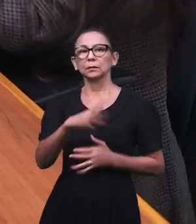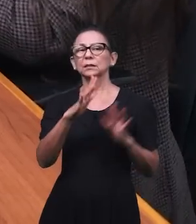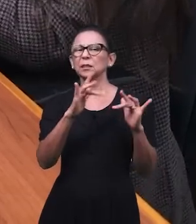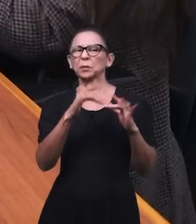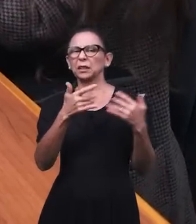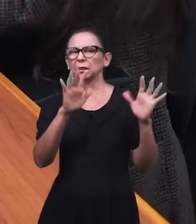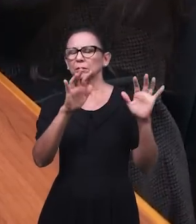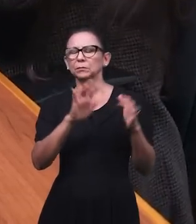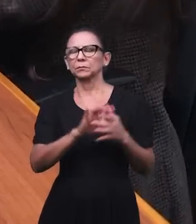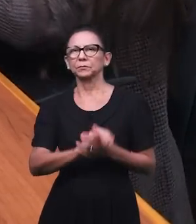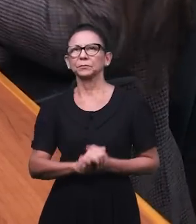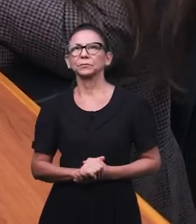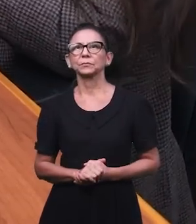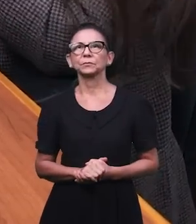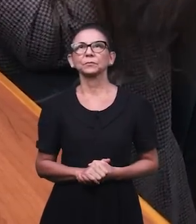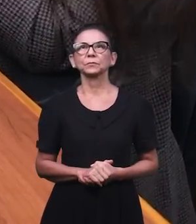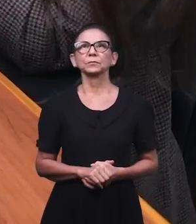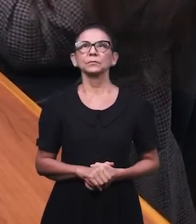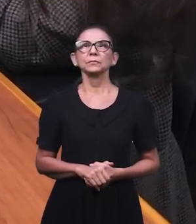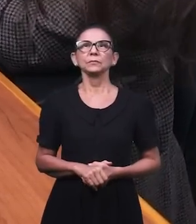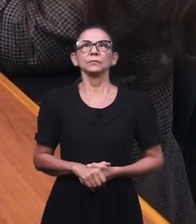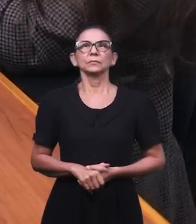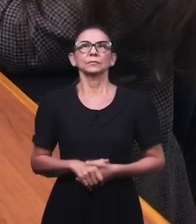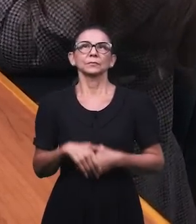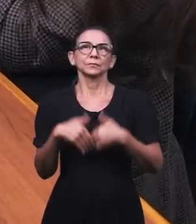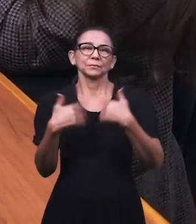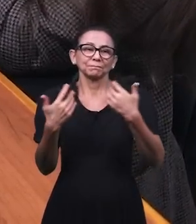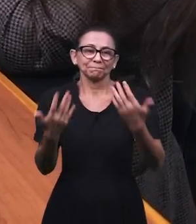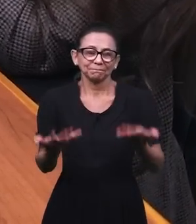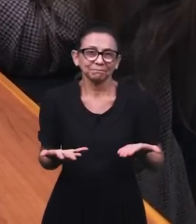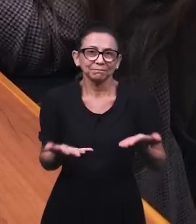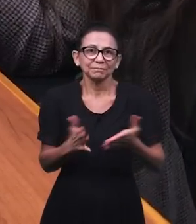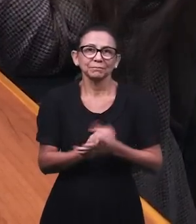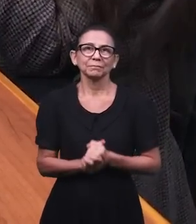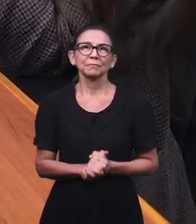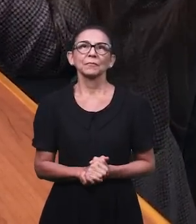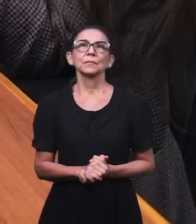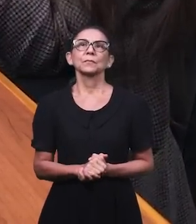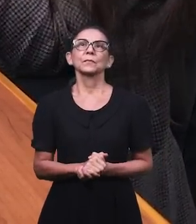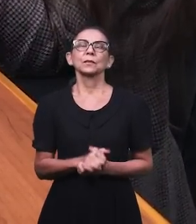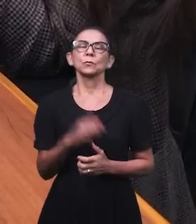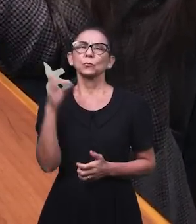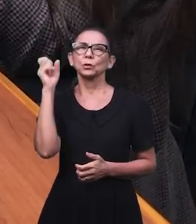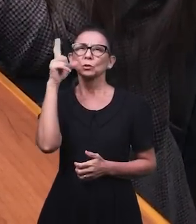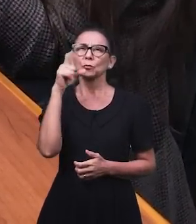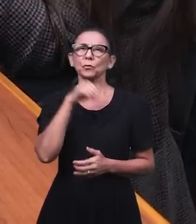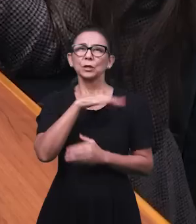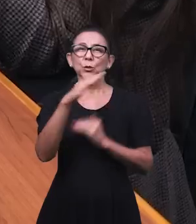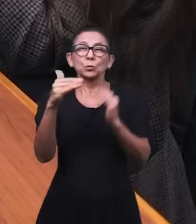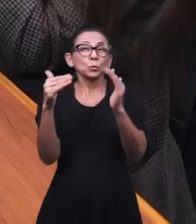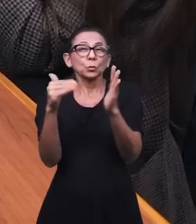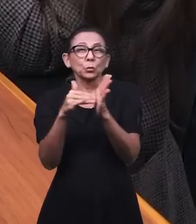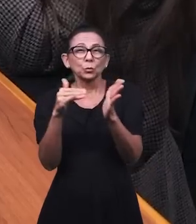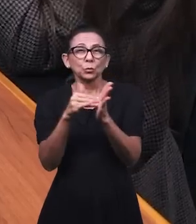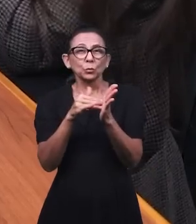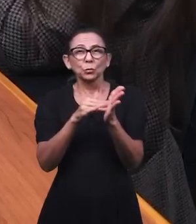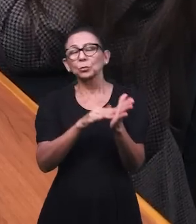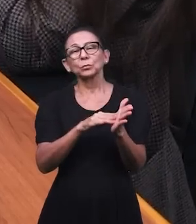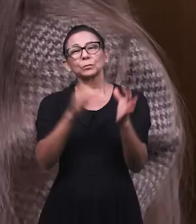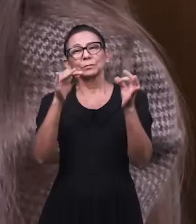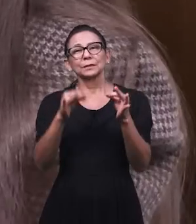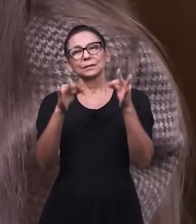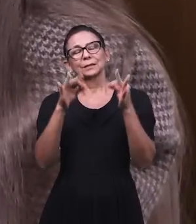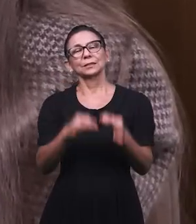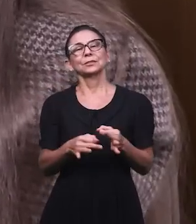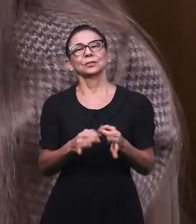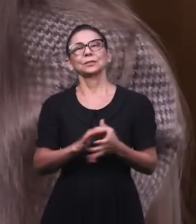você coloca seu namorado e alguma coisa assim. Então, o Rafa sempre tadinho, ficava de escanteio. Então, eu tive que conseguir, o difícil foi conseguir conciliar todas as